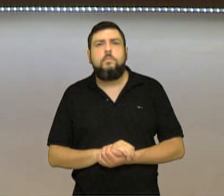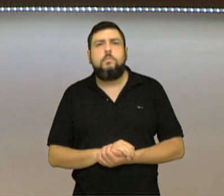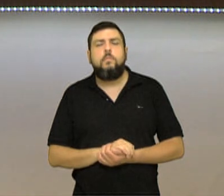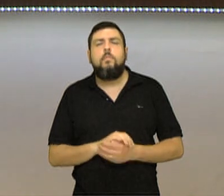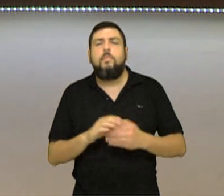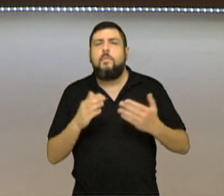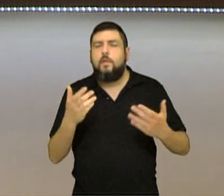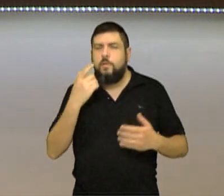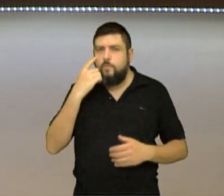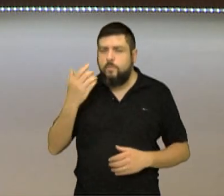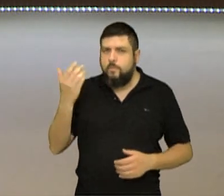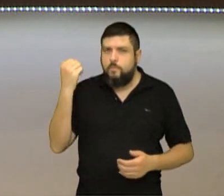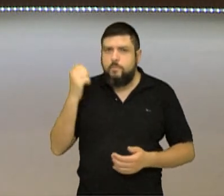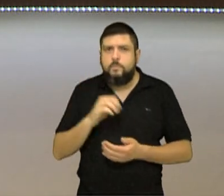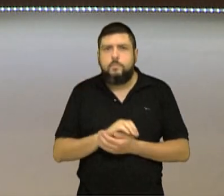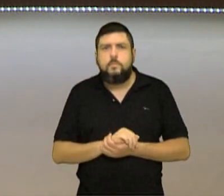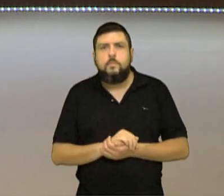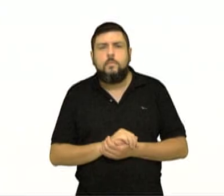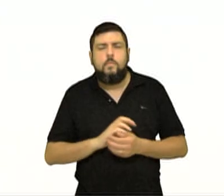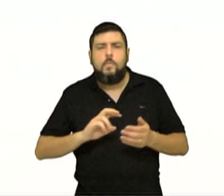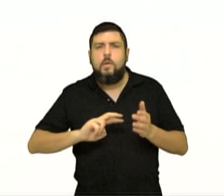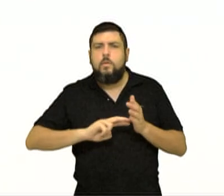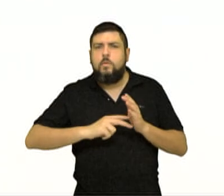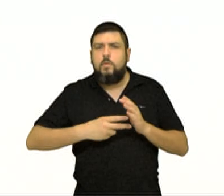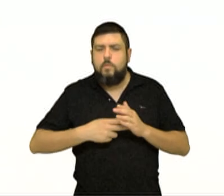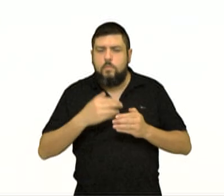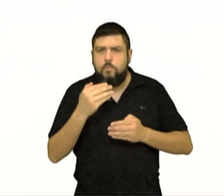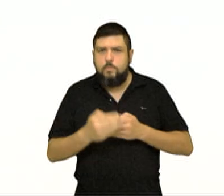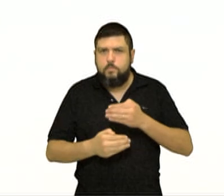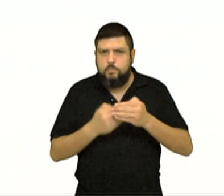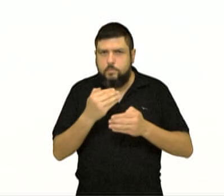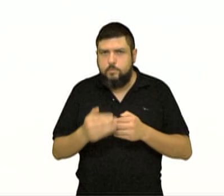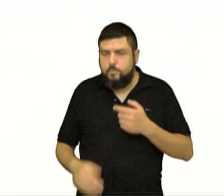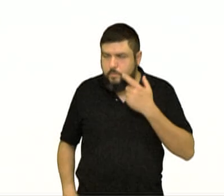Então vamos lá, galera. O que significa cada passo desse aqui?